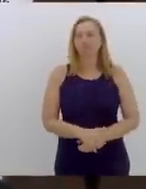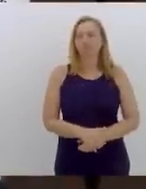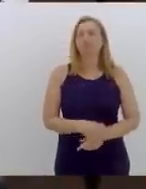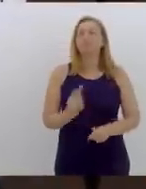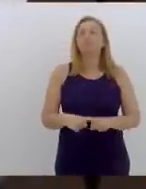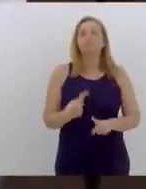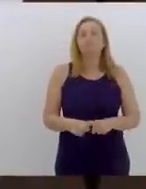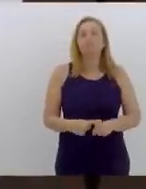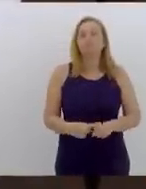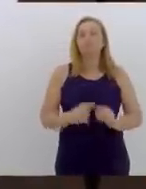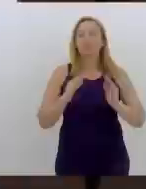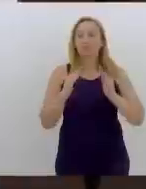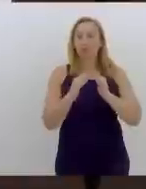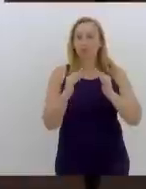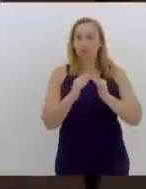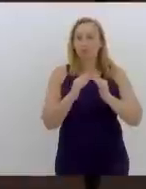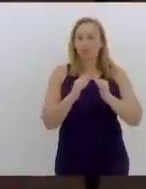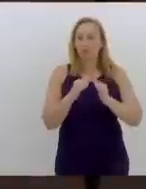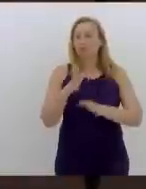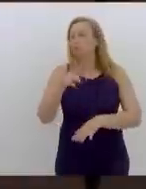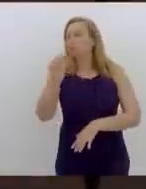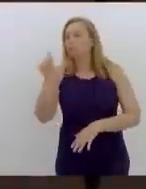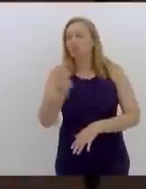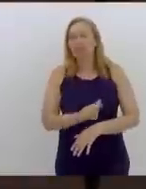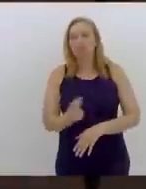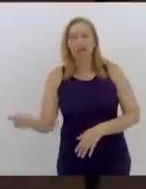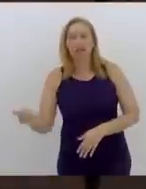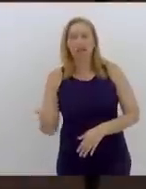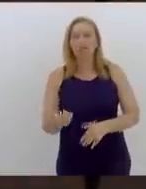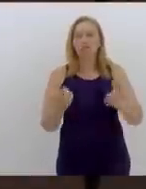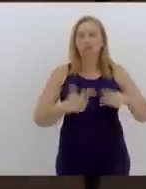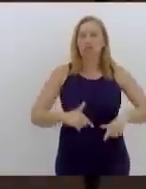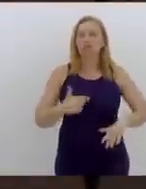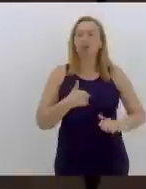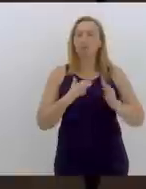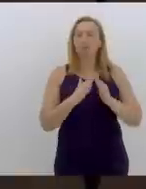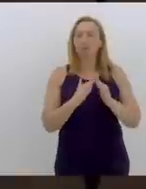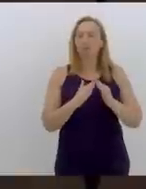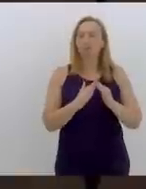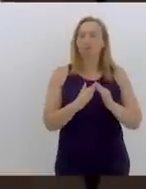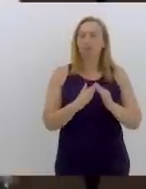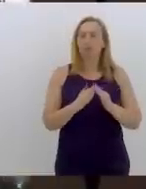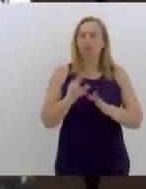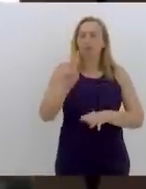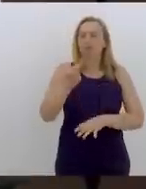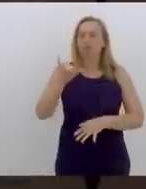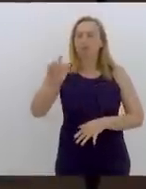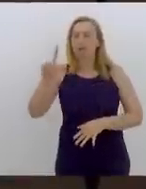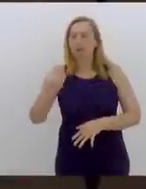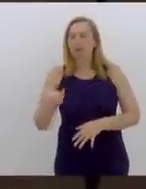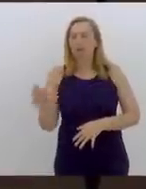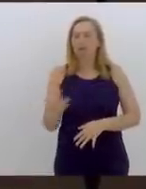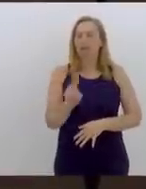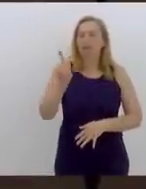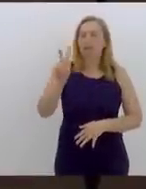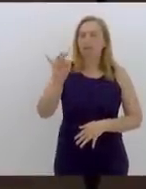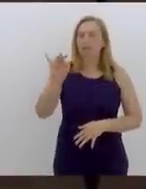Porque eu moro nunca saí da onde eu moro Eu moro na Vila Vintém